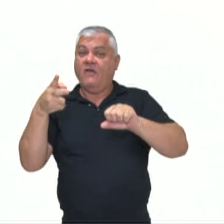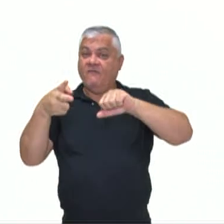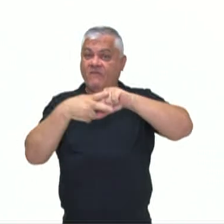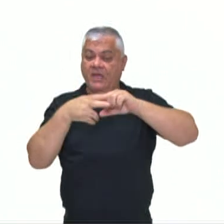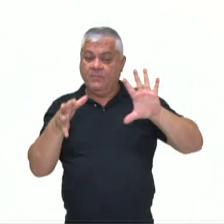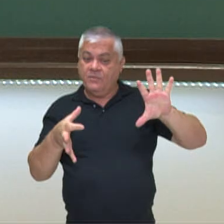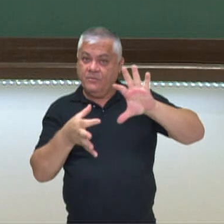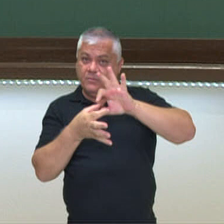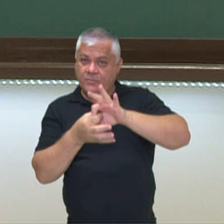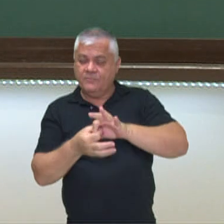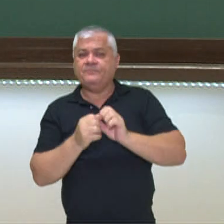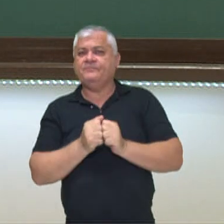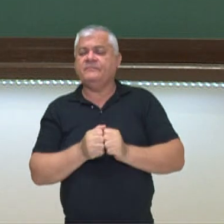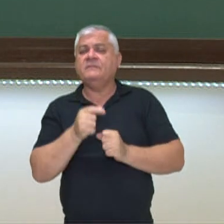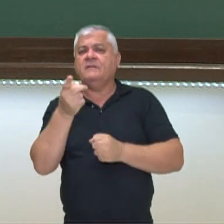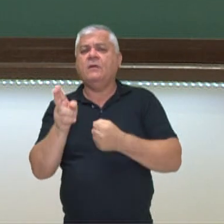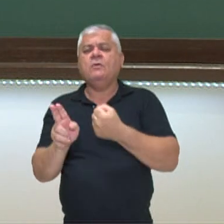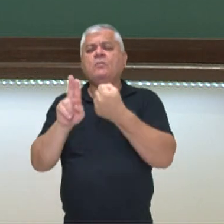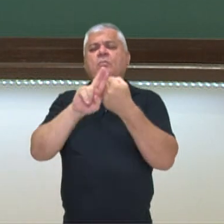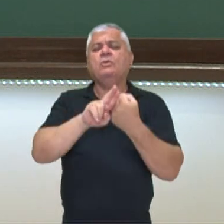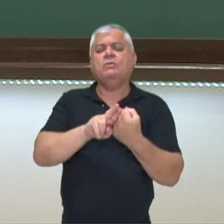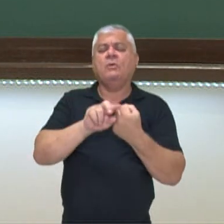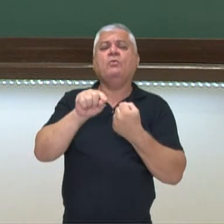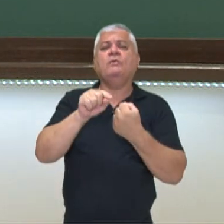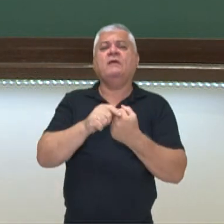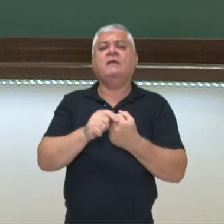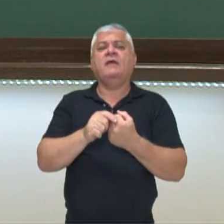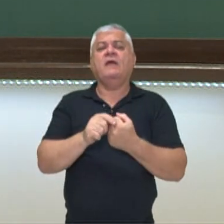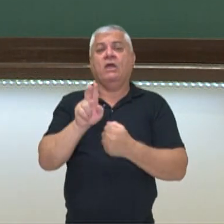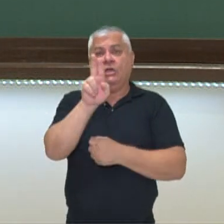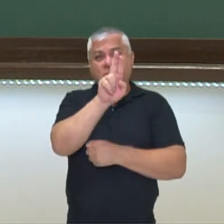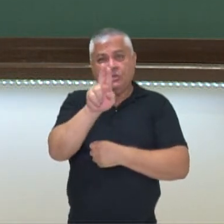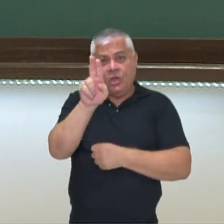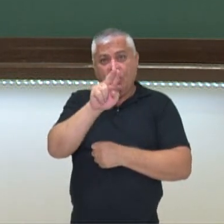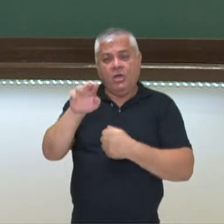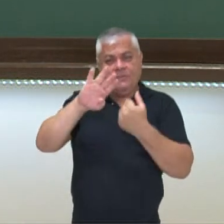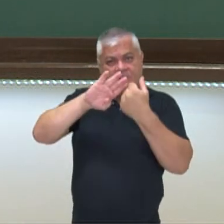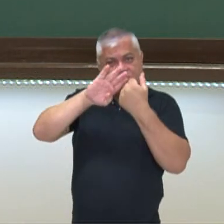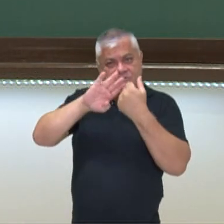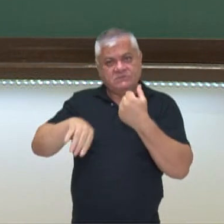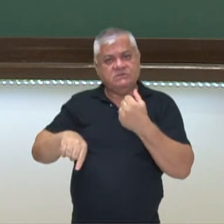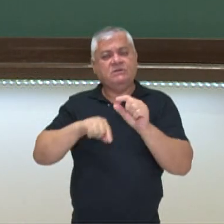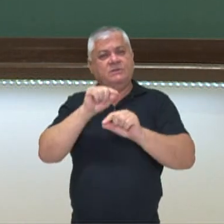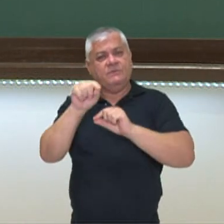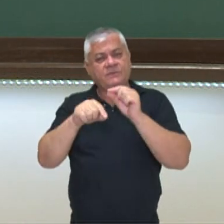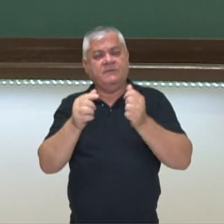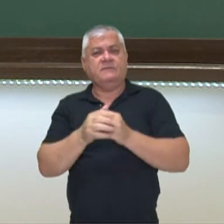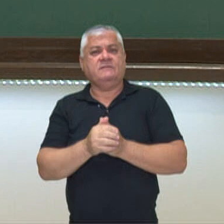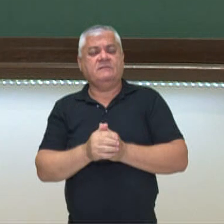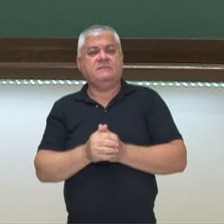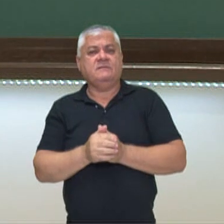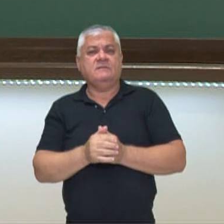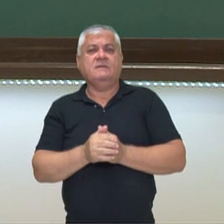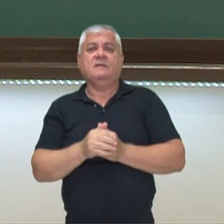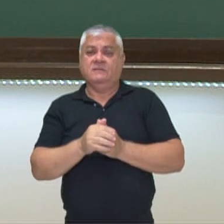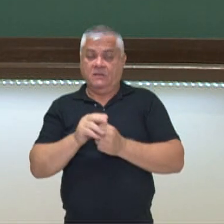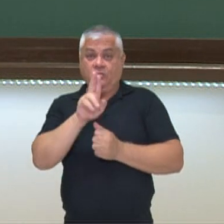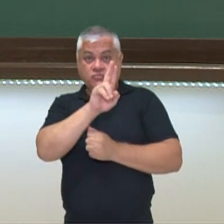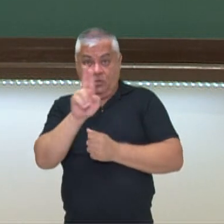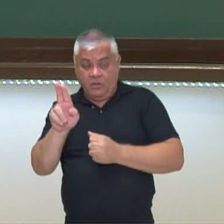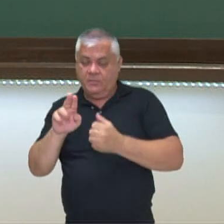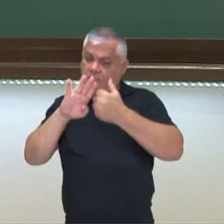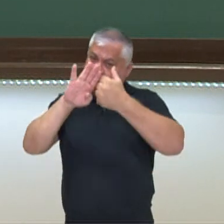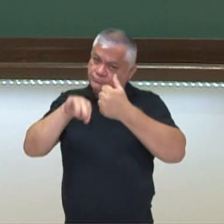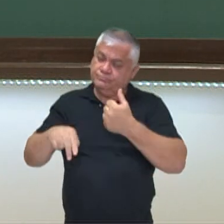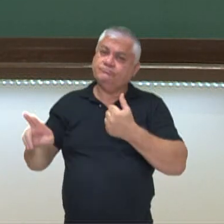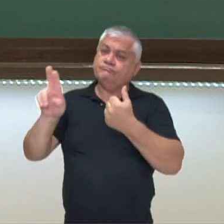verbos. Então, qual que é a função do pronome pessoal? A função do pronome pessoal, a primeira delas, seria substituir o nome de algo,